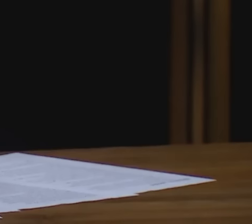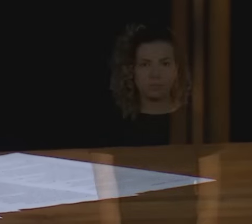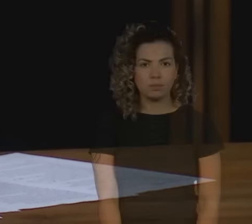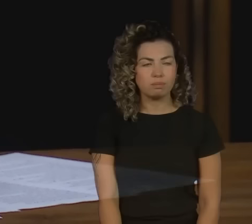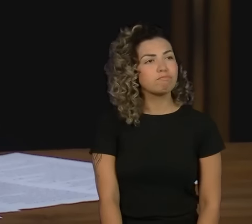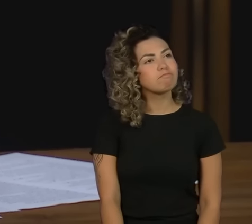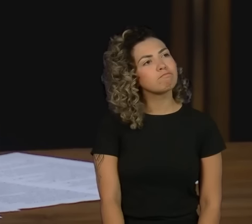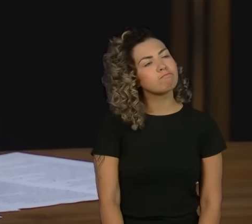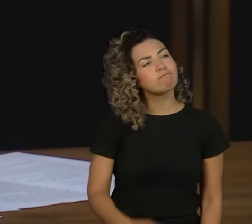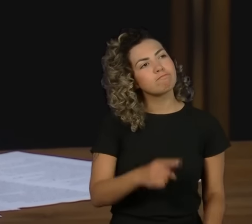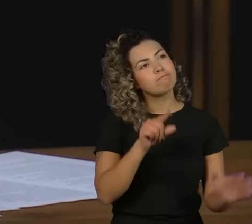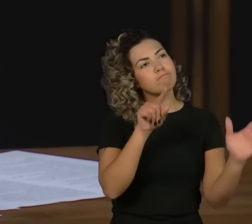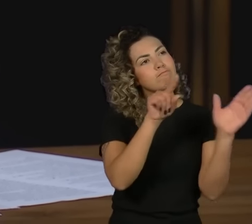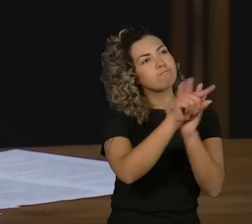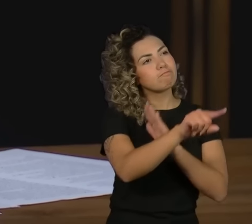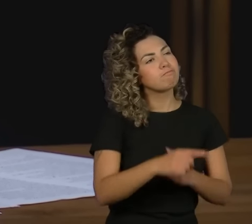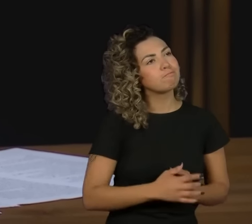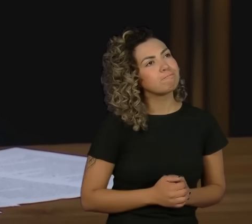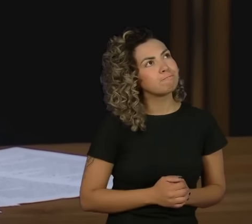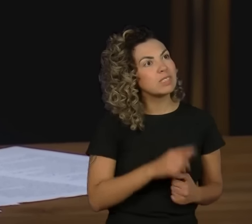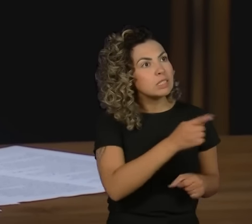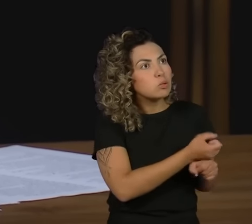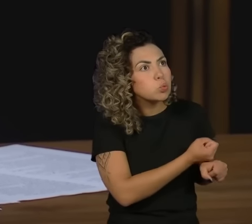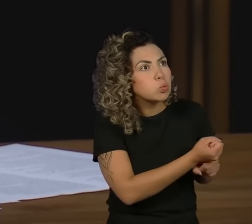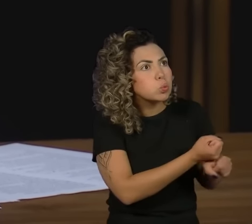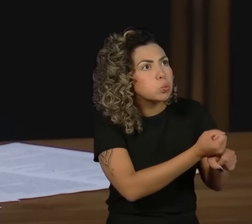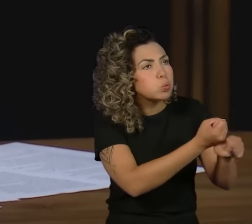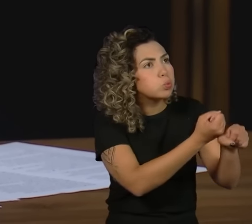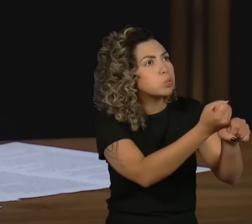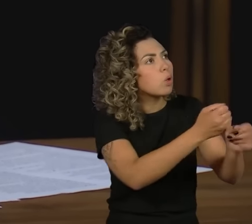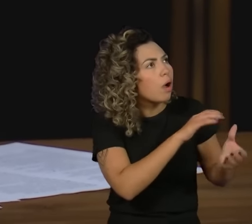Qual o segredo de um casamento duradouro?